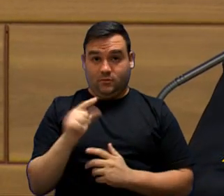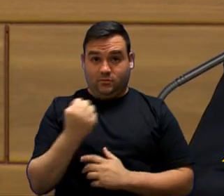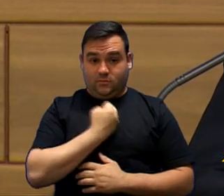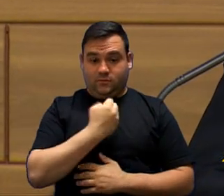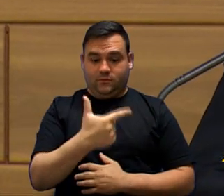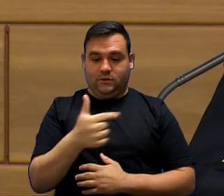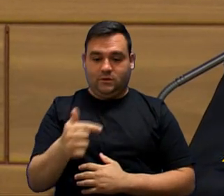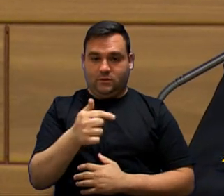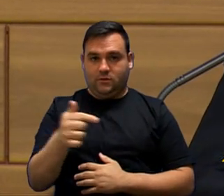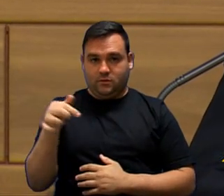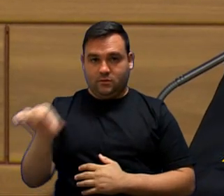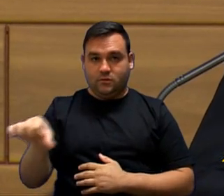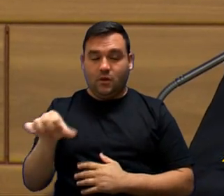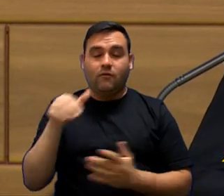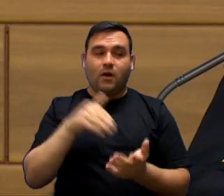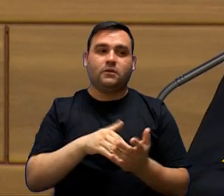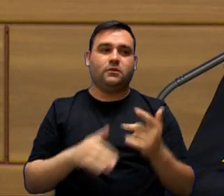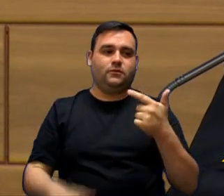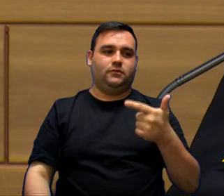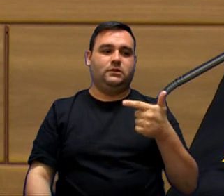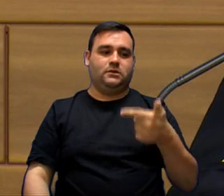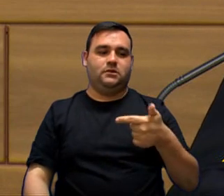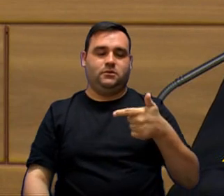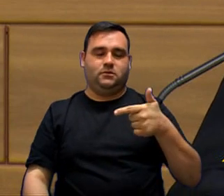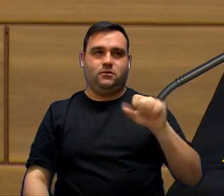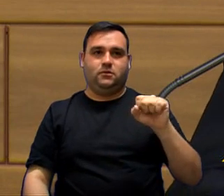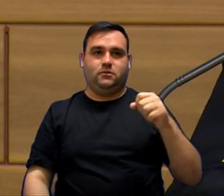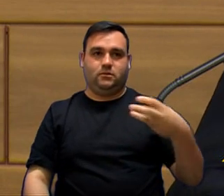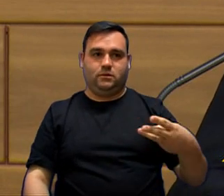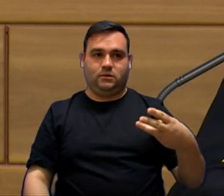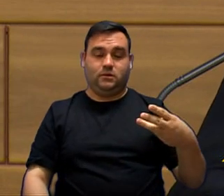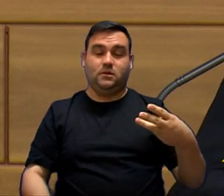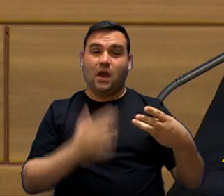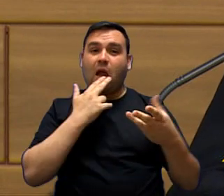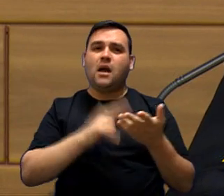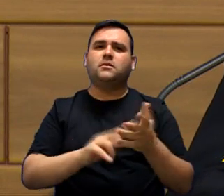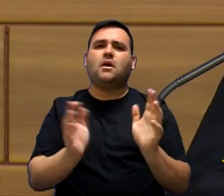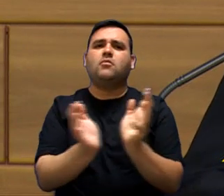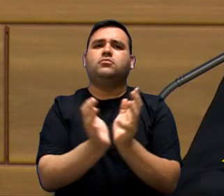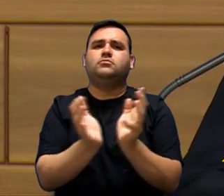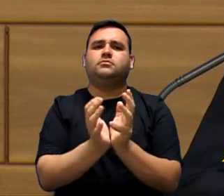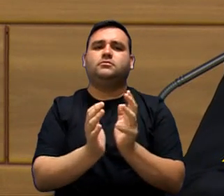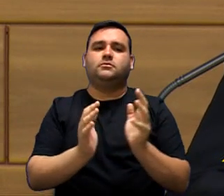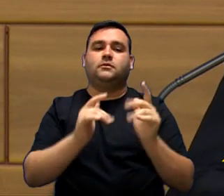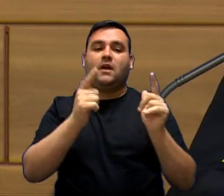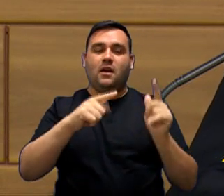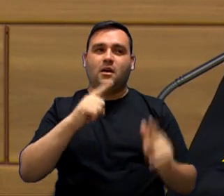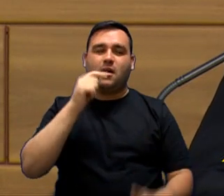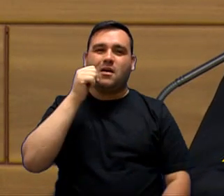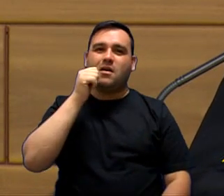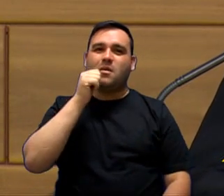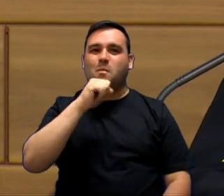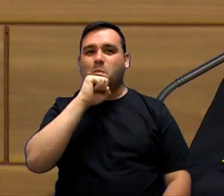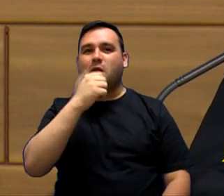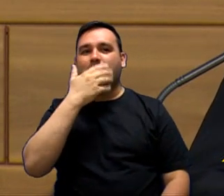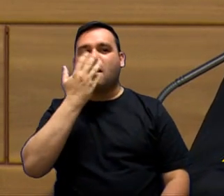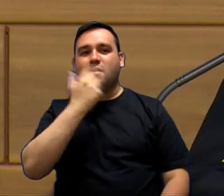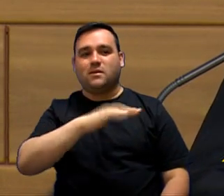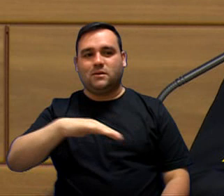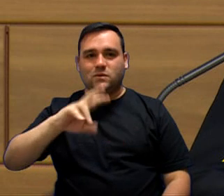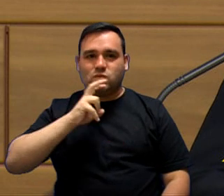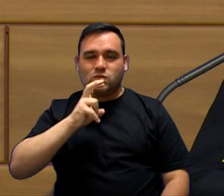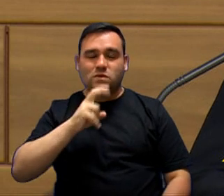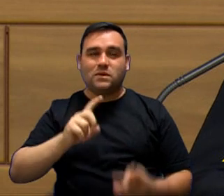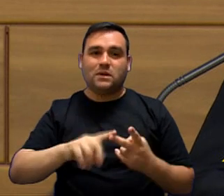número 2779 ao 2783, ofício das entidades Casa das Mães e das Crianças de